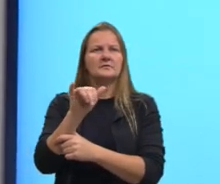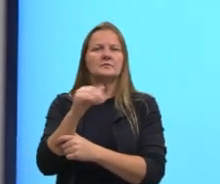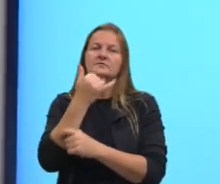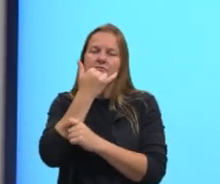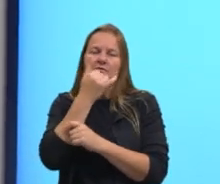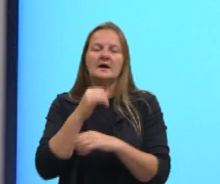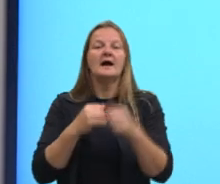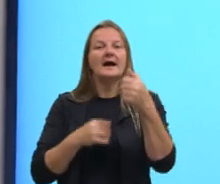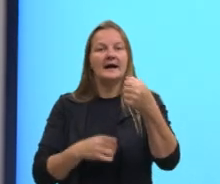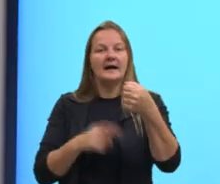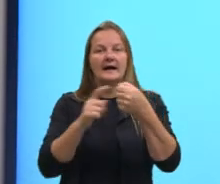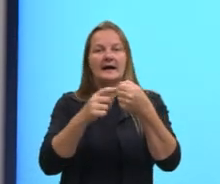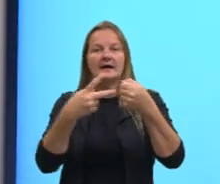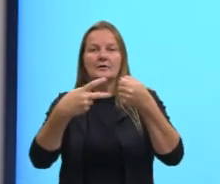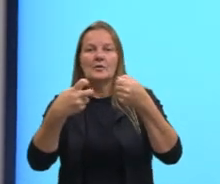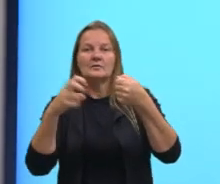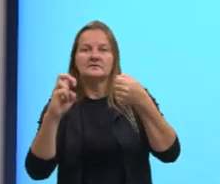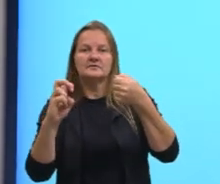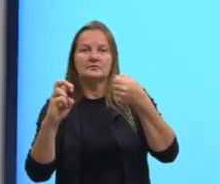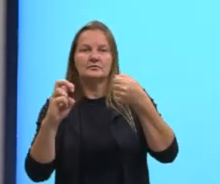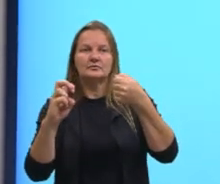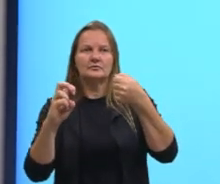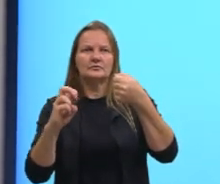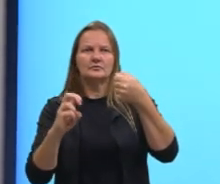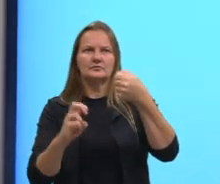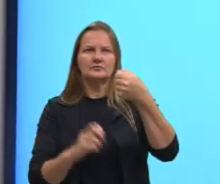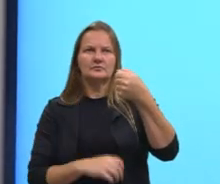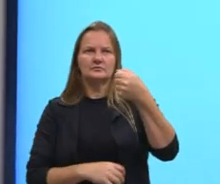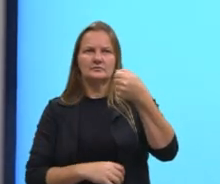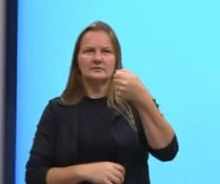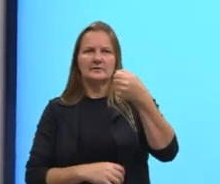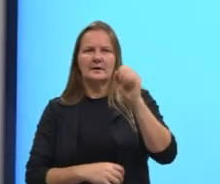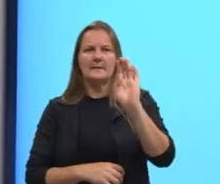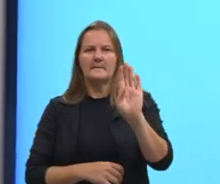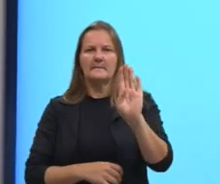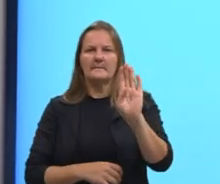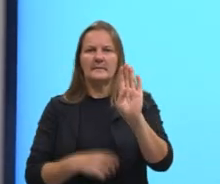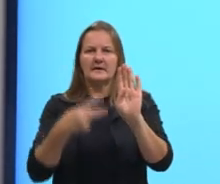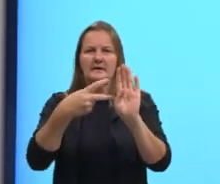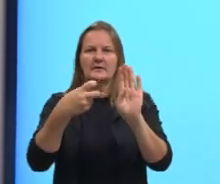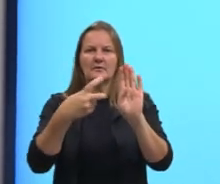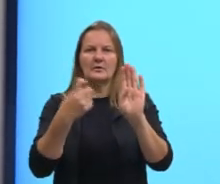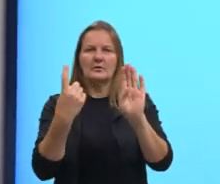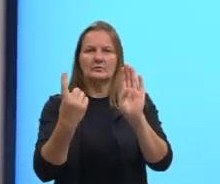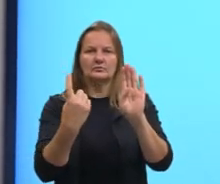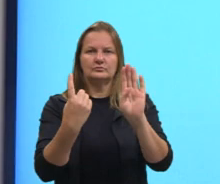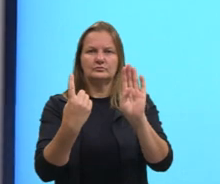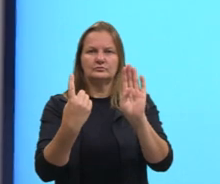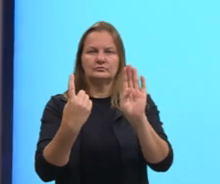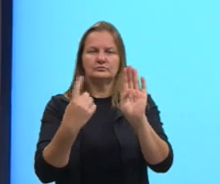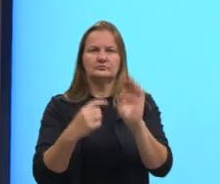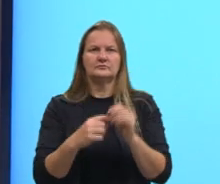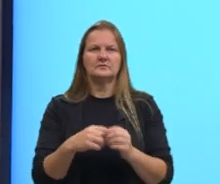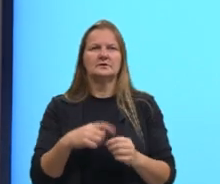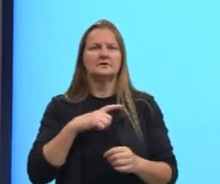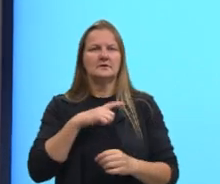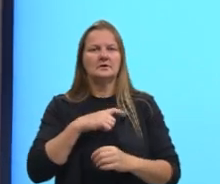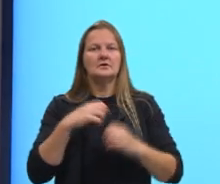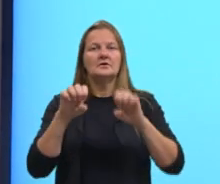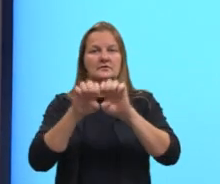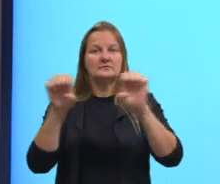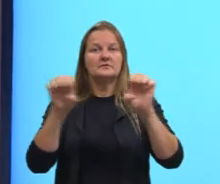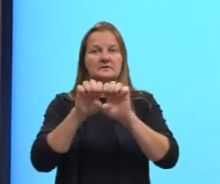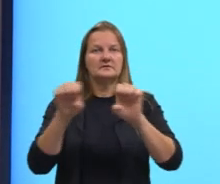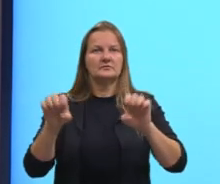ar como sendo 5 dado a = 5 e b = 1 e aqui então eu tenho essa